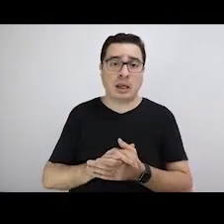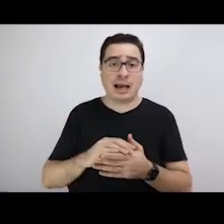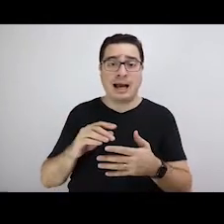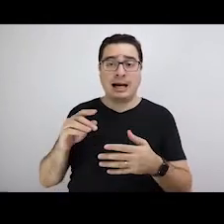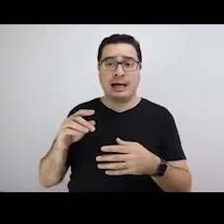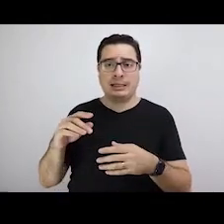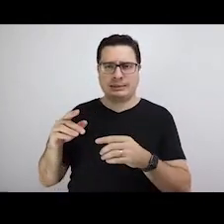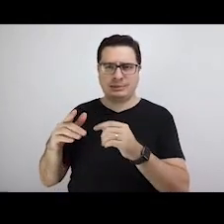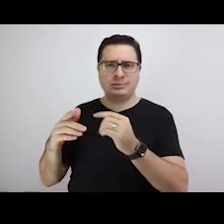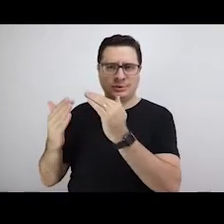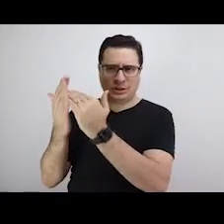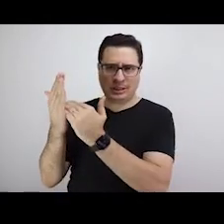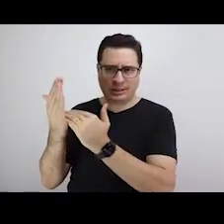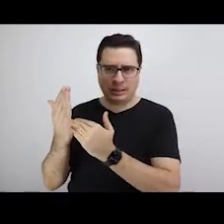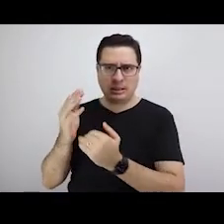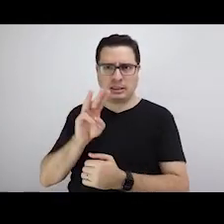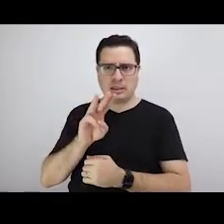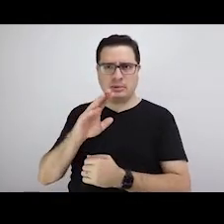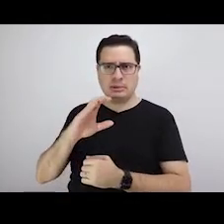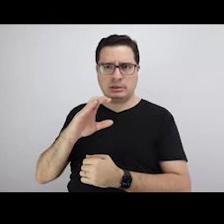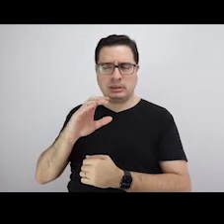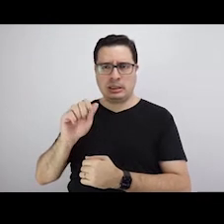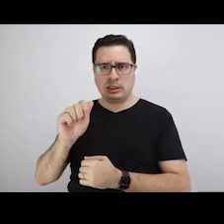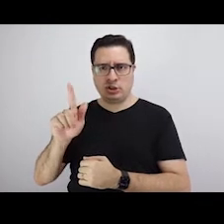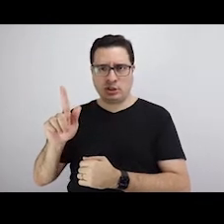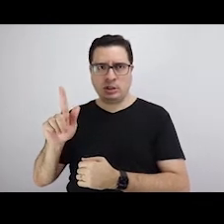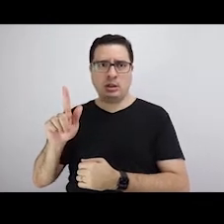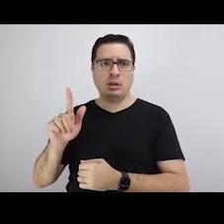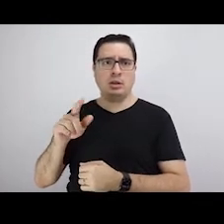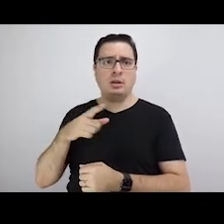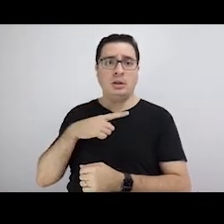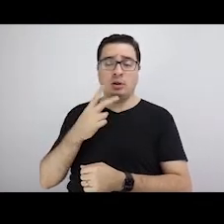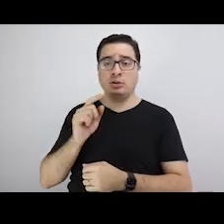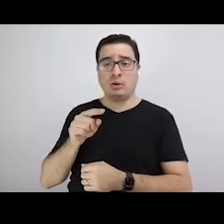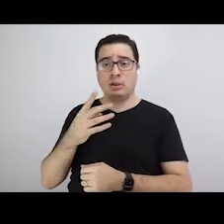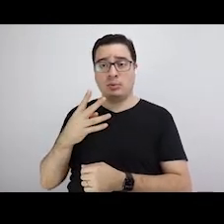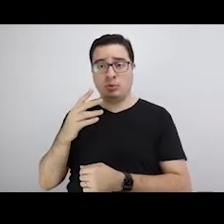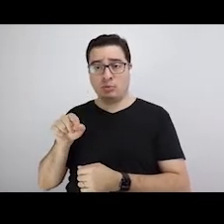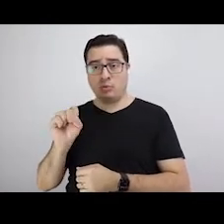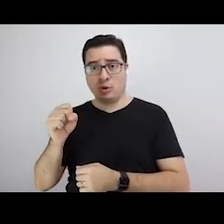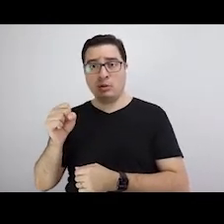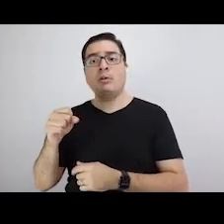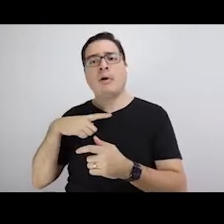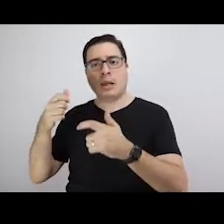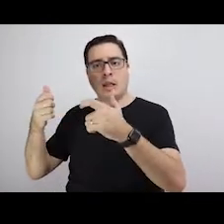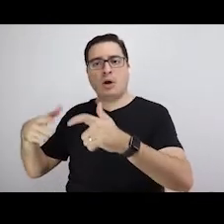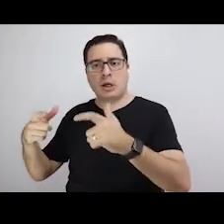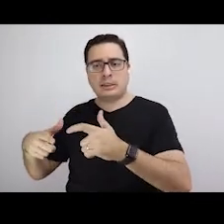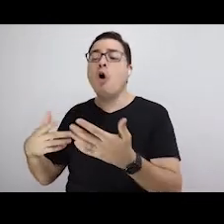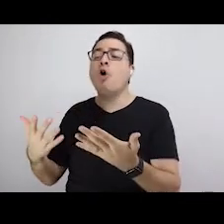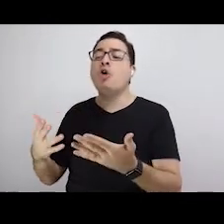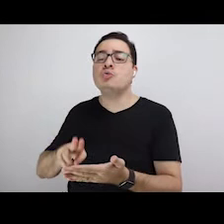nós trouxemos ali da WCAG 248, que fala exatamente disso, de localização, mostrando sempre onde que o